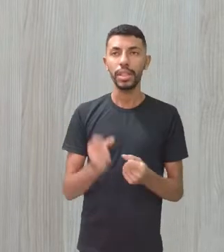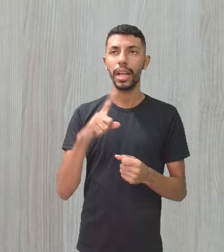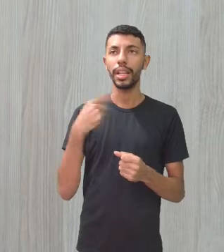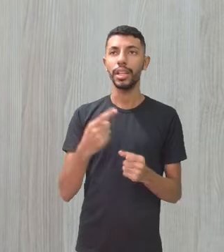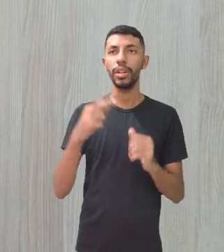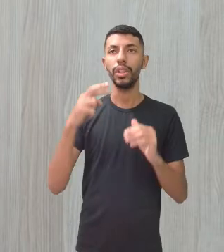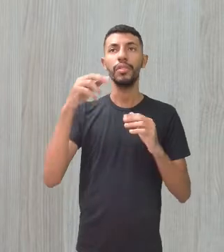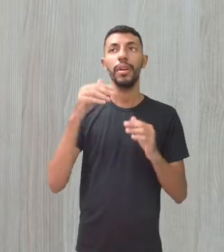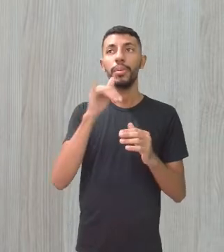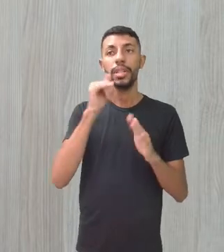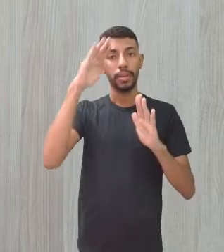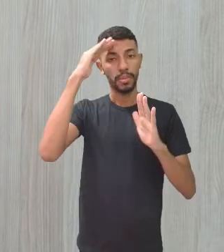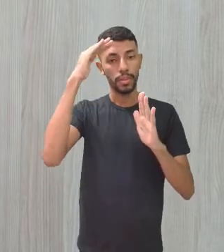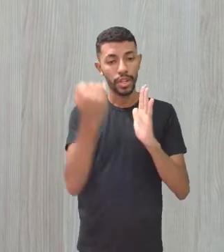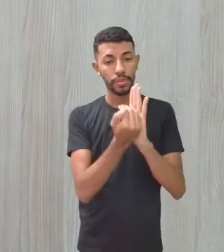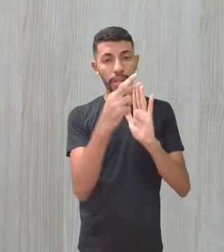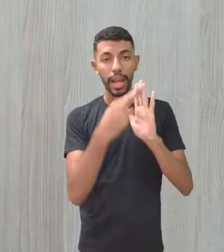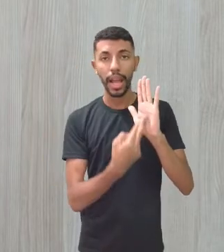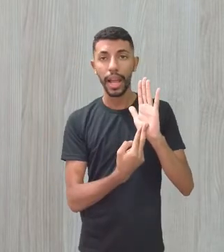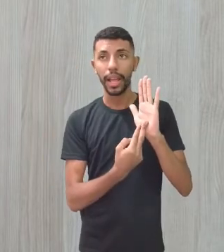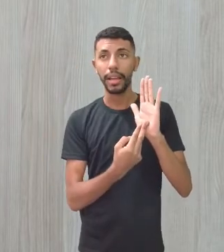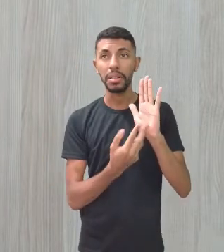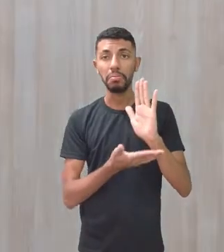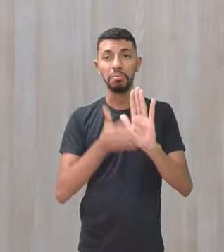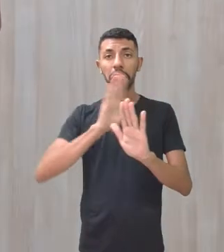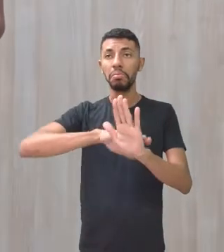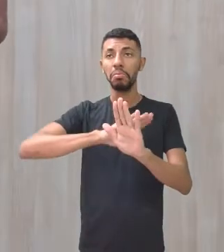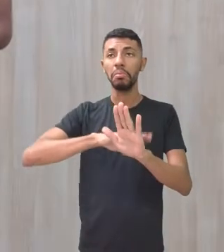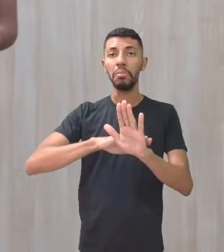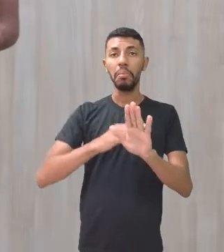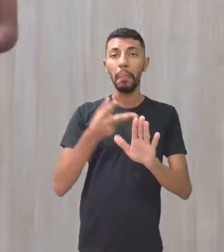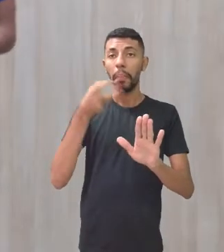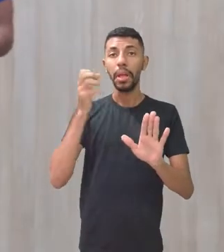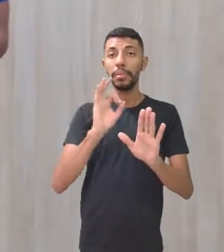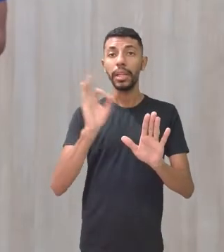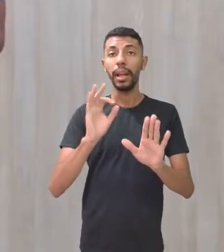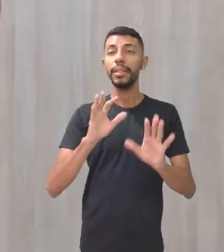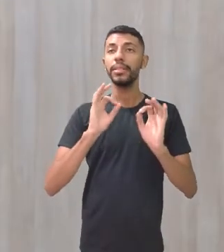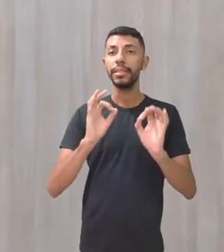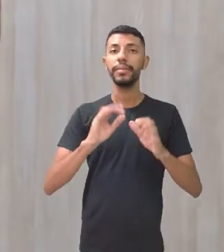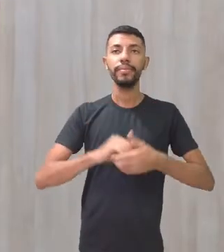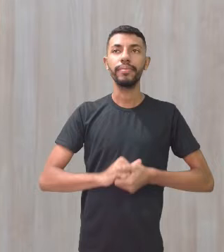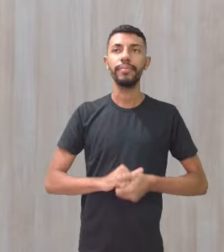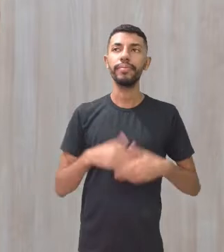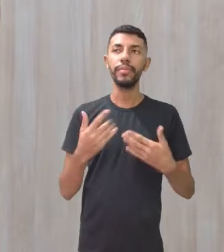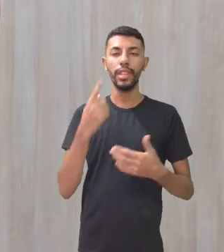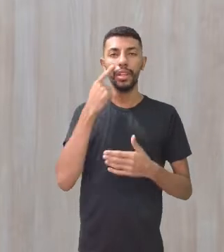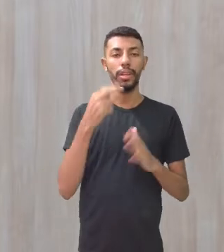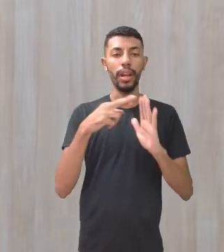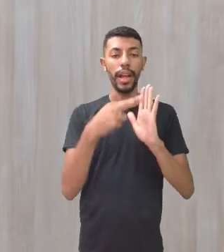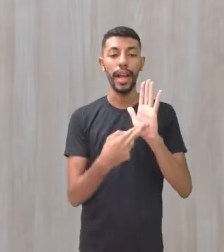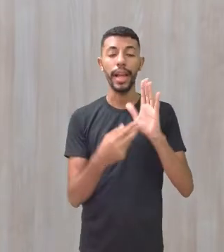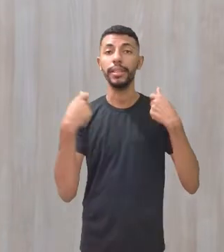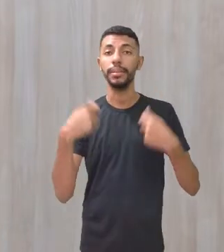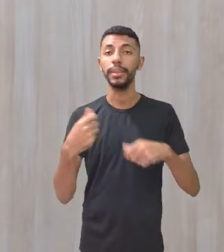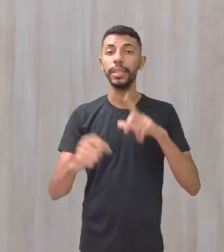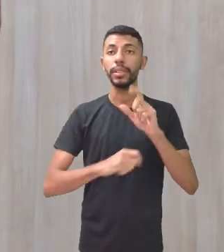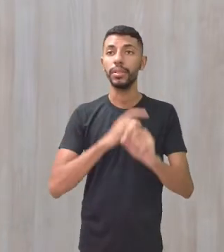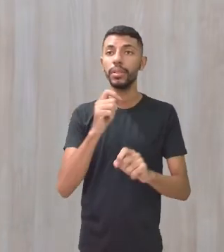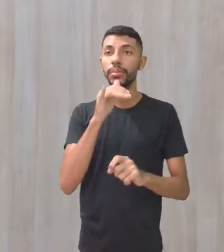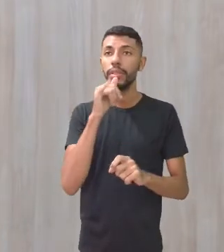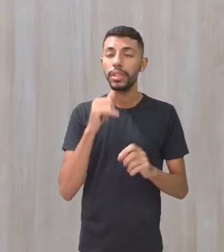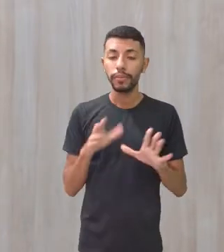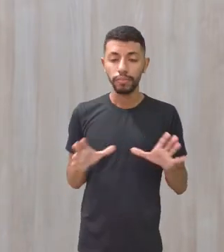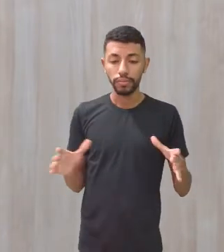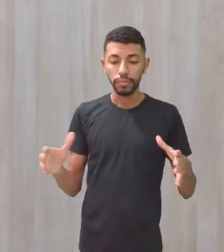perceber que estamos seguindo as regras, professor. Porque aí, ó, o que a Cláudia falou, muito importante, que as regras elas precisam acolher